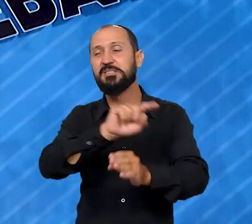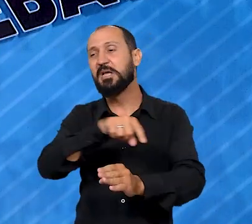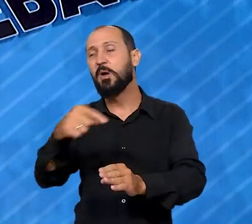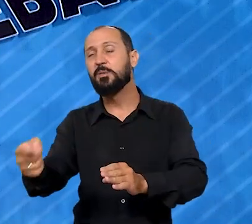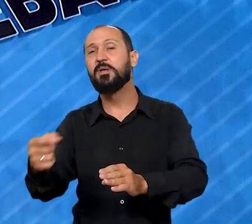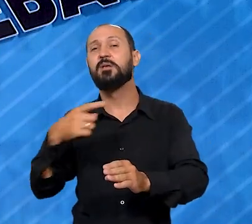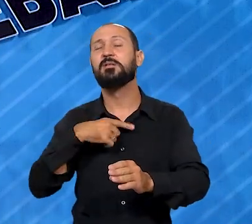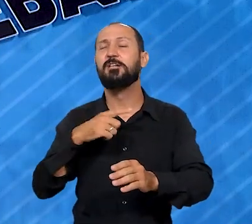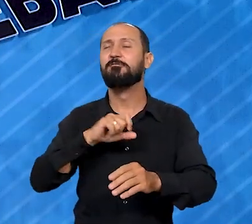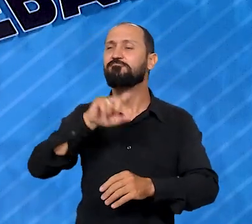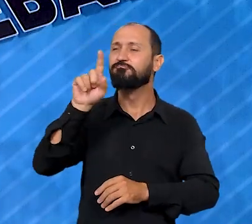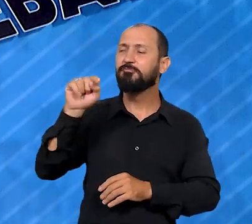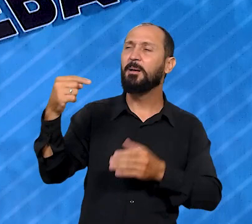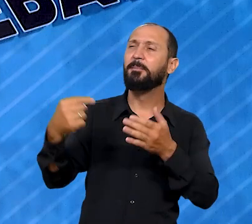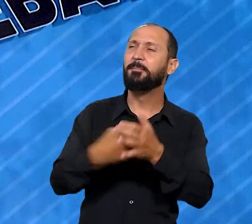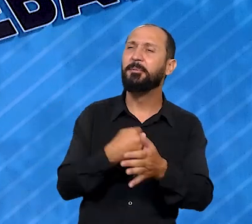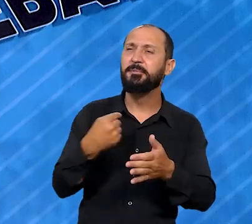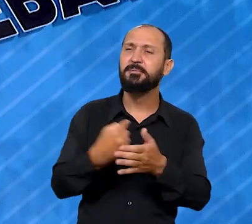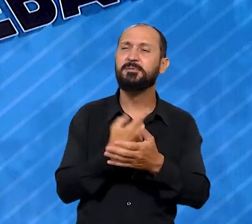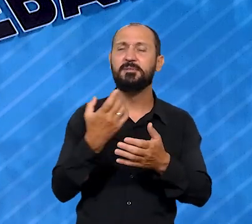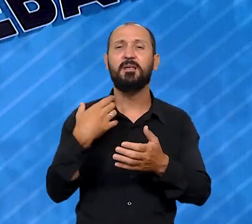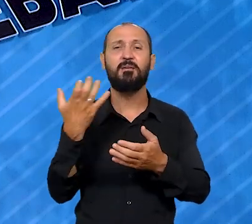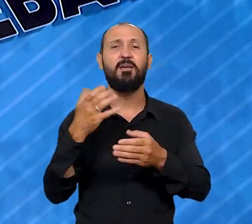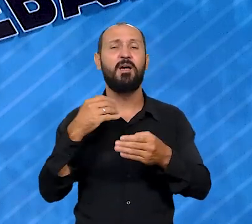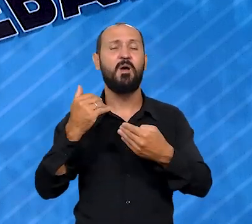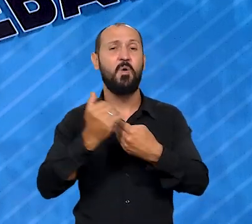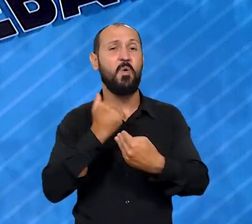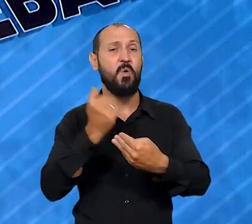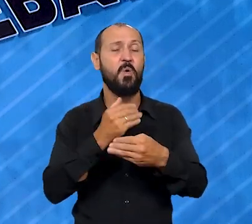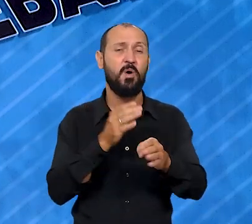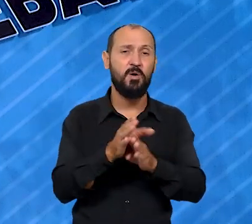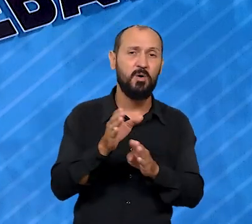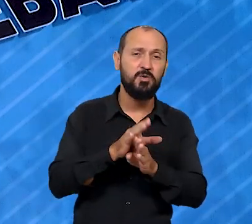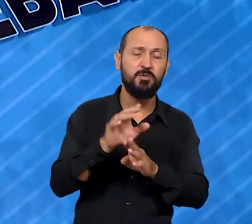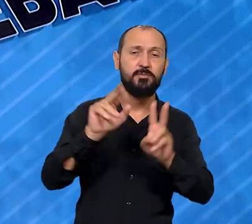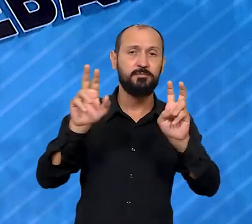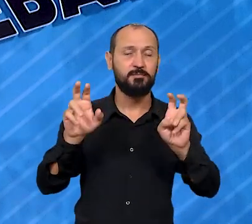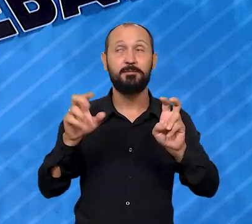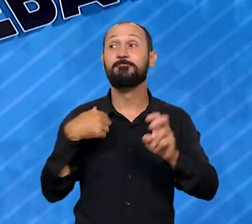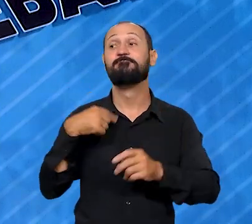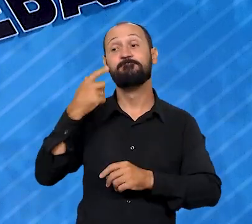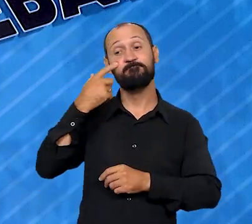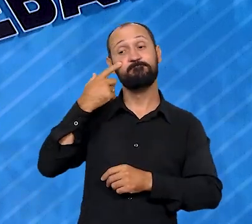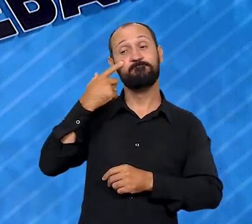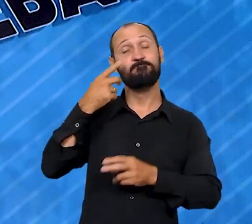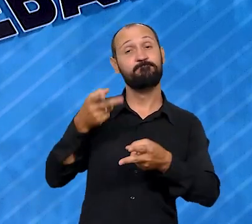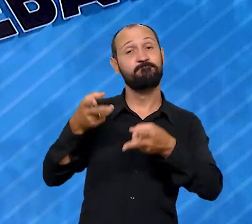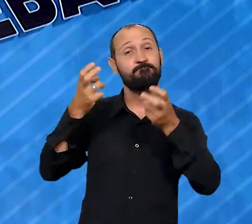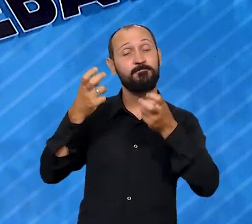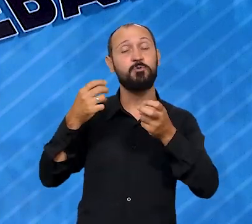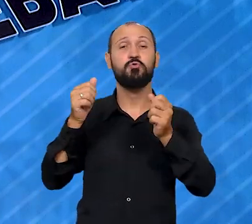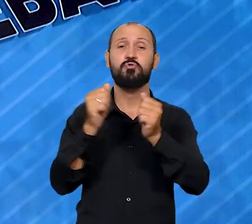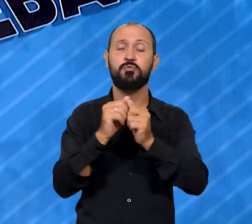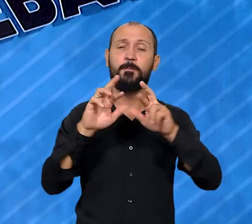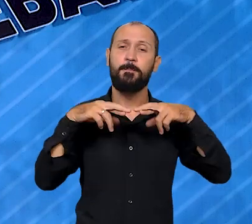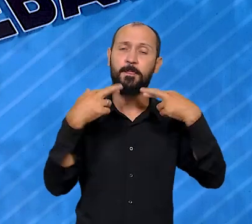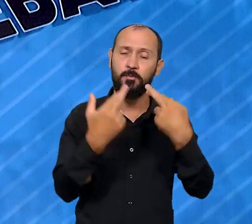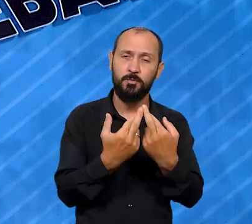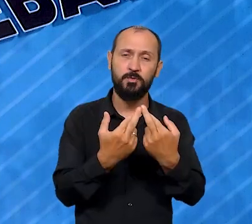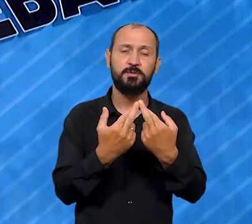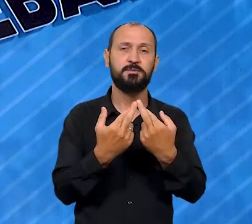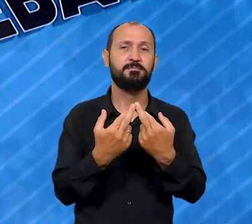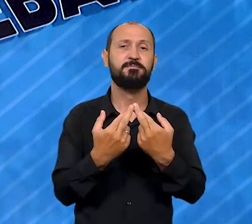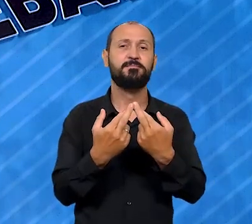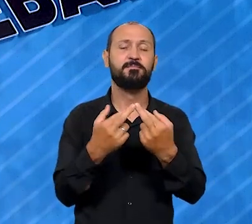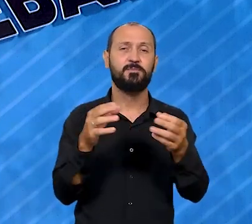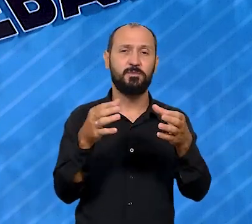da mãe, né? Sempre alguém está perguntando para a gente, está pedindo orientação sobre determinado tema, e a gente, através